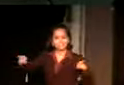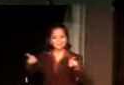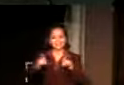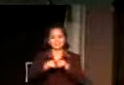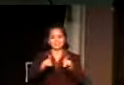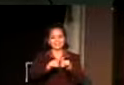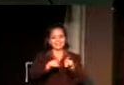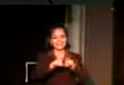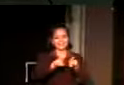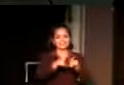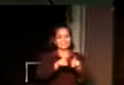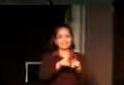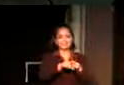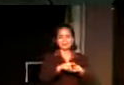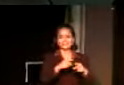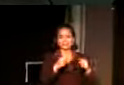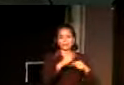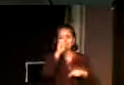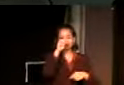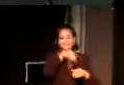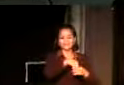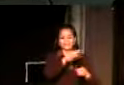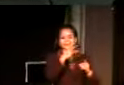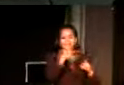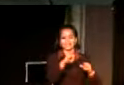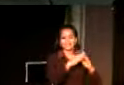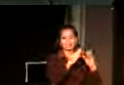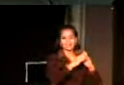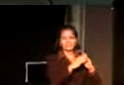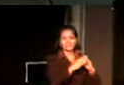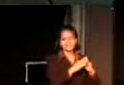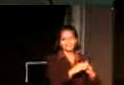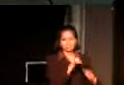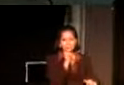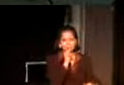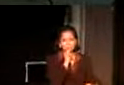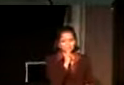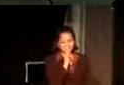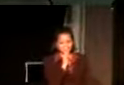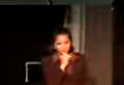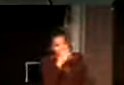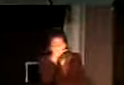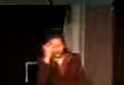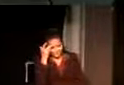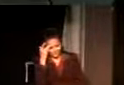é uma mera religião que é ostentada como uma comenda espiritual